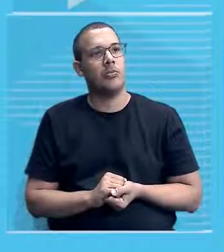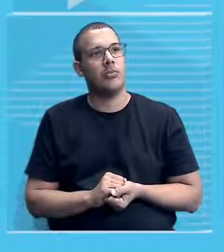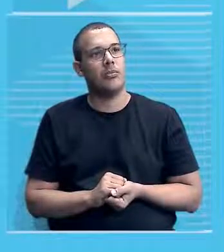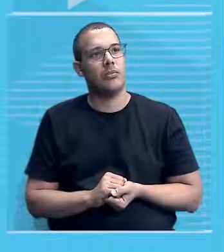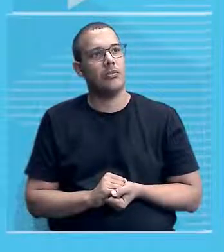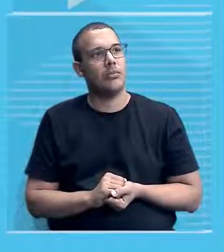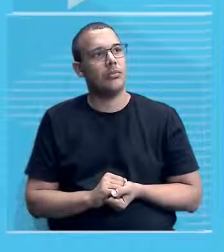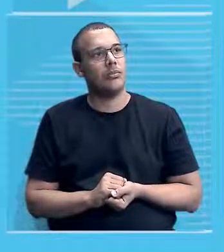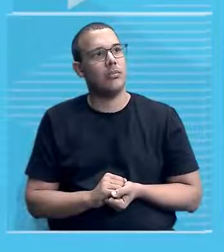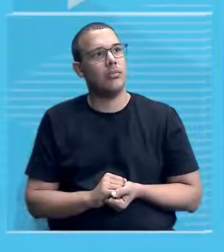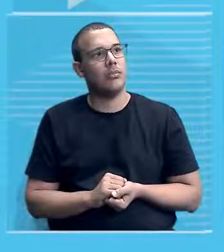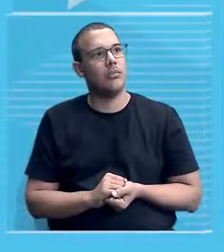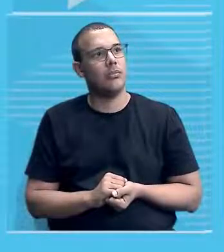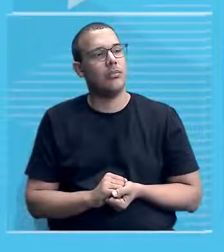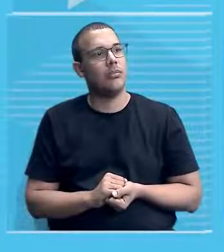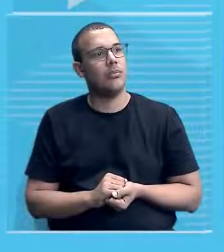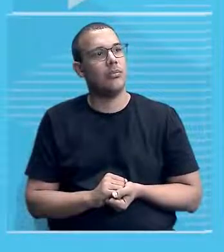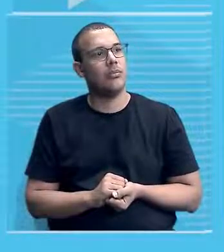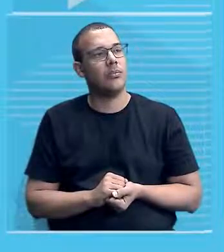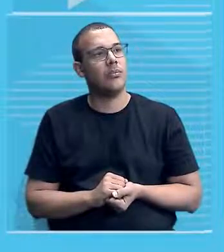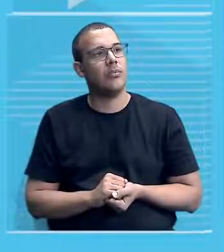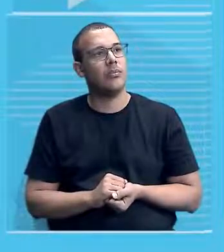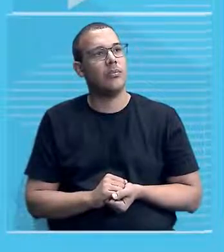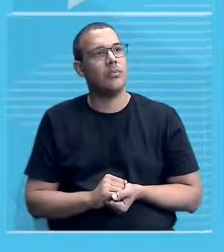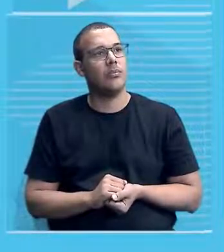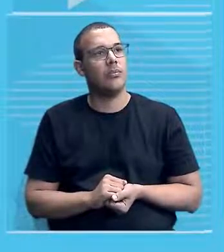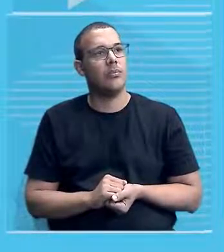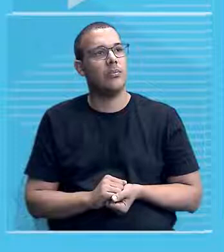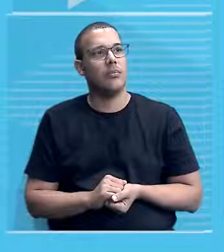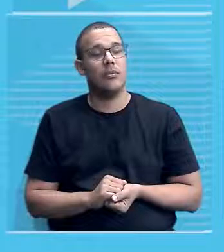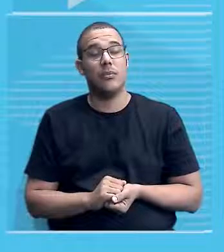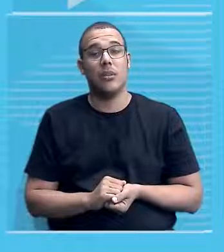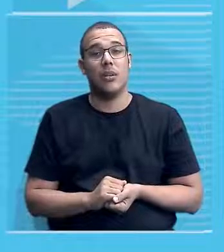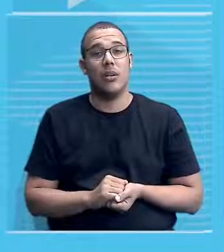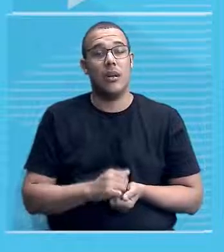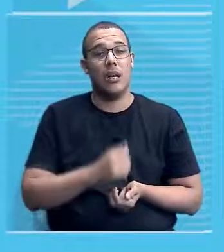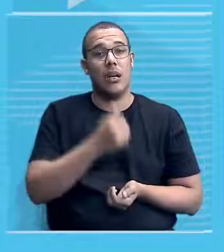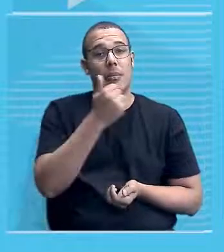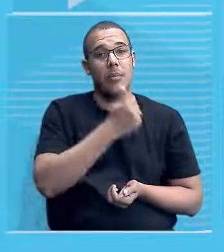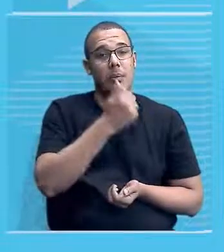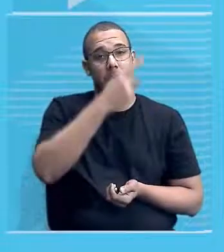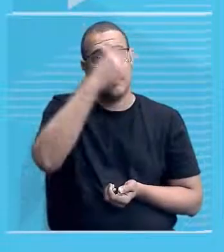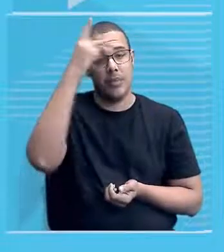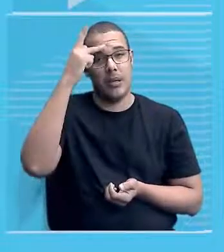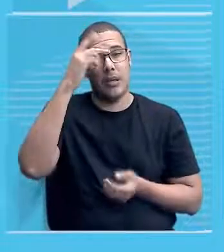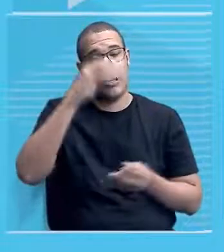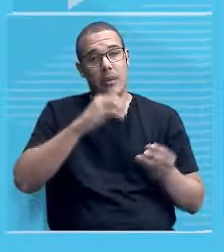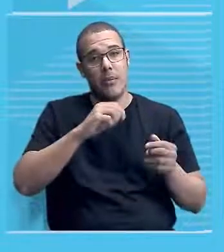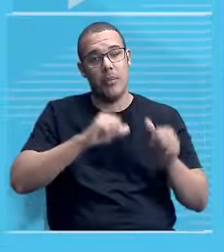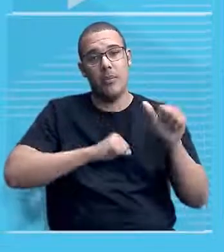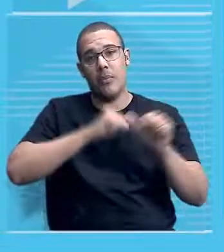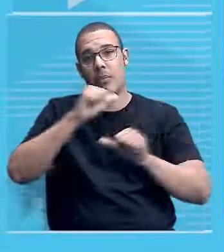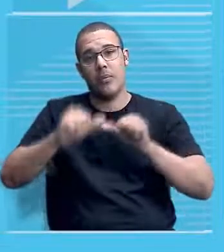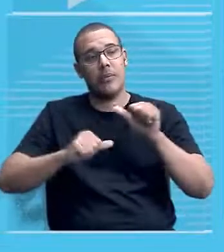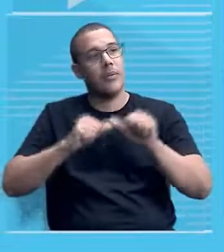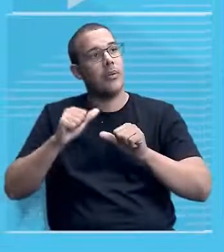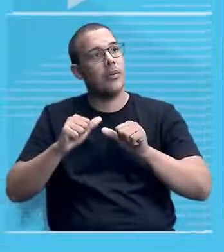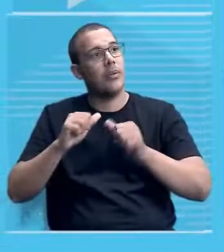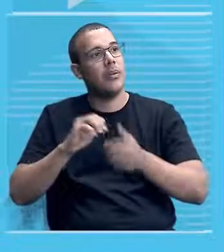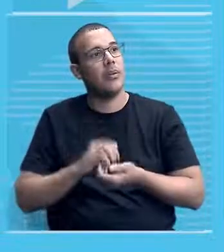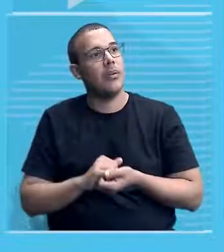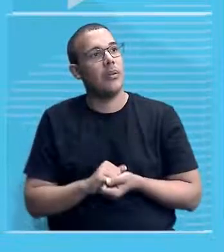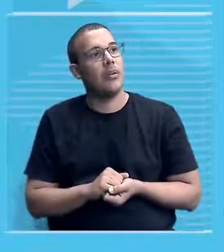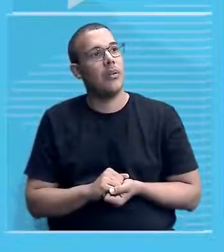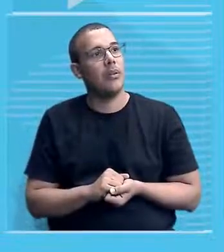voz que aí é geral né e sai da primeira pessoa e vai lança o eu